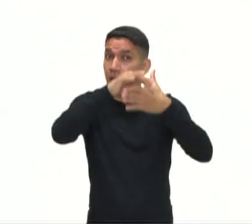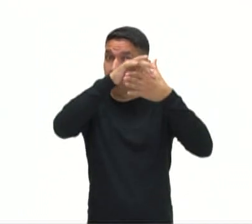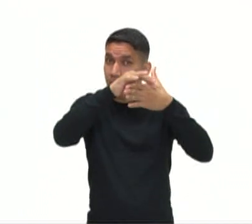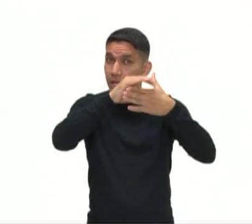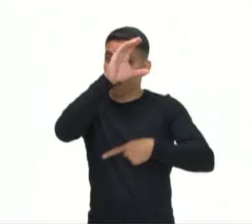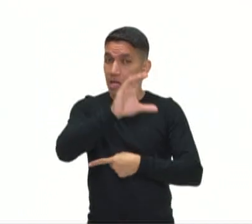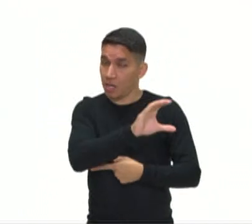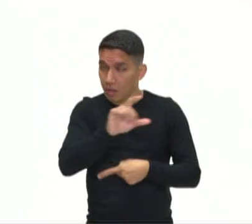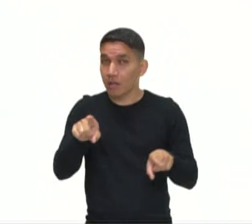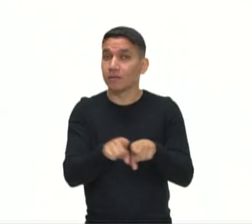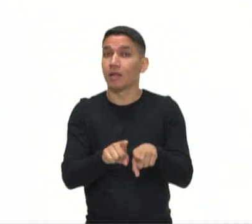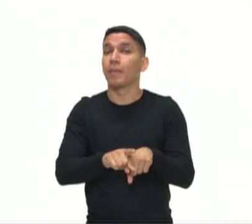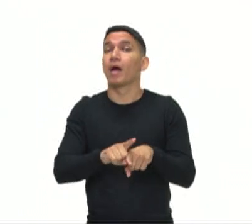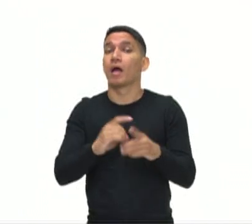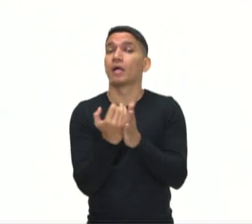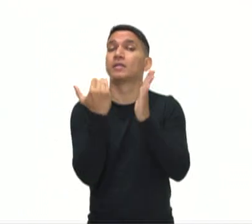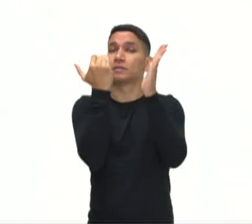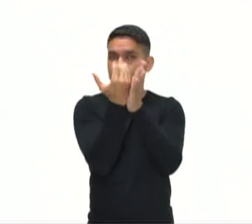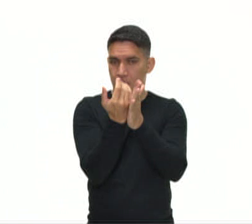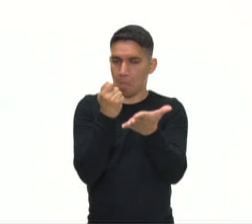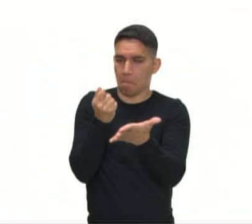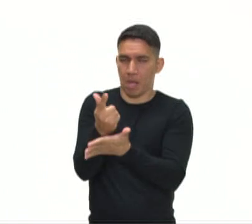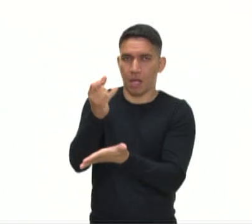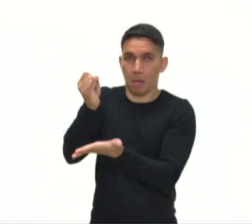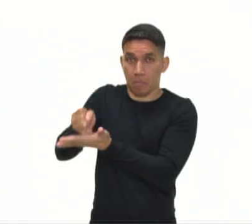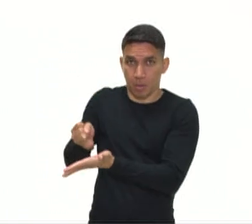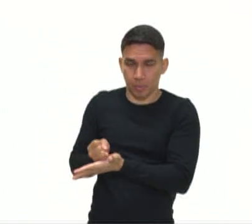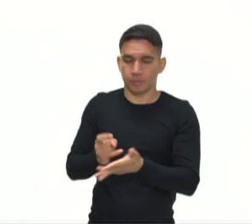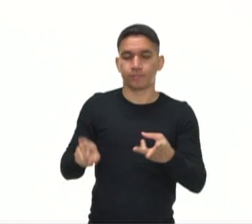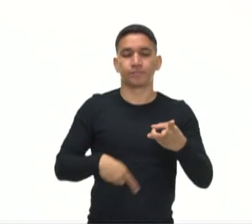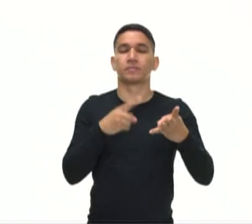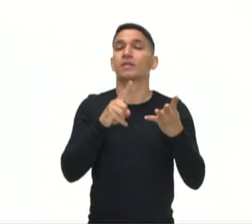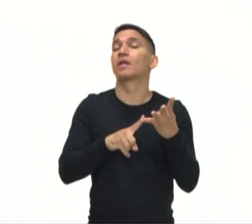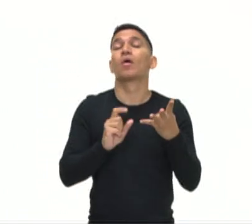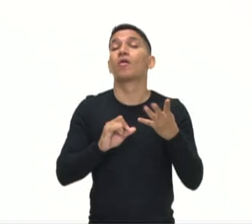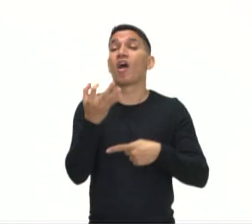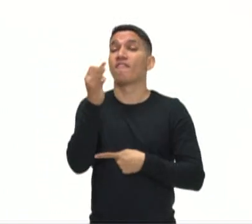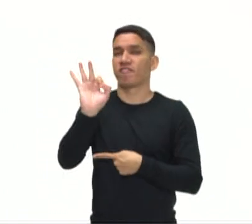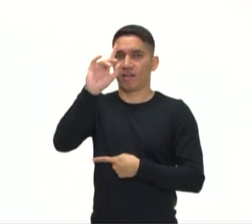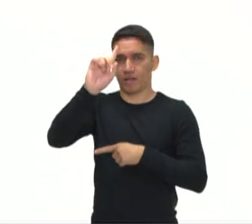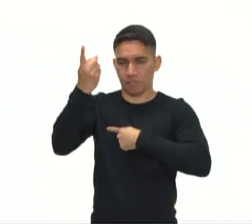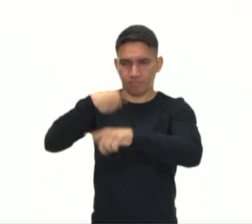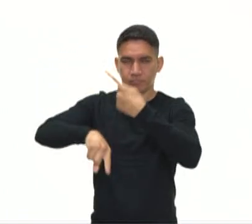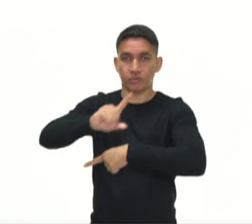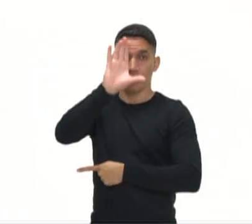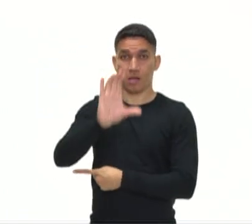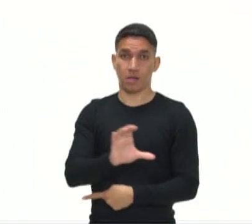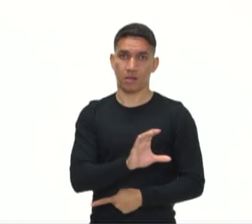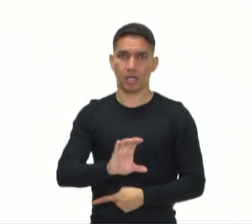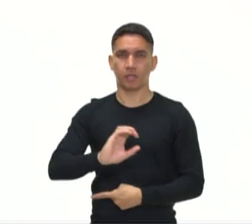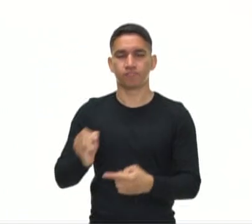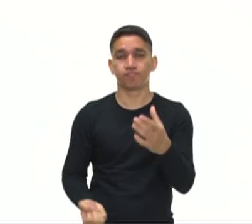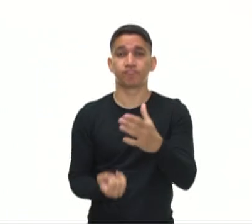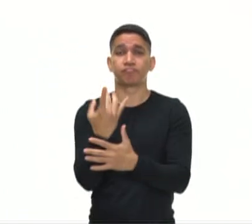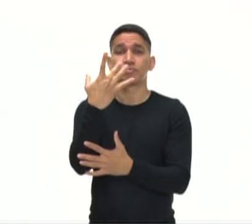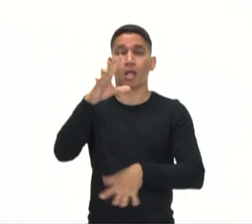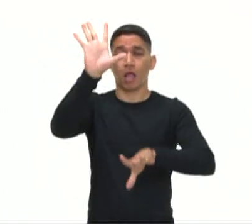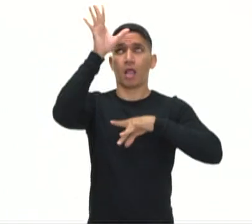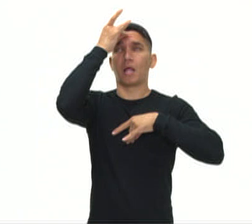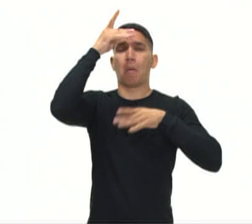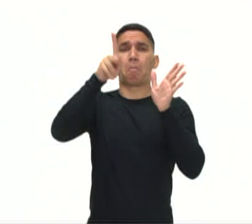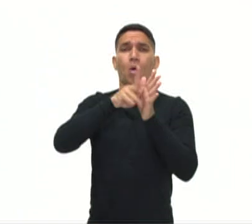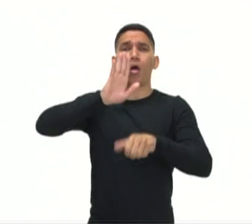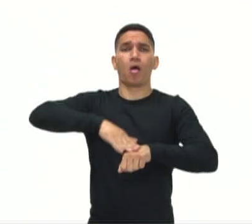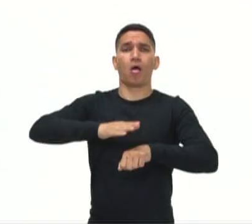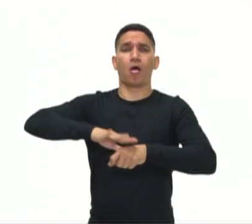de impostos, tornou a França um país católico, criou para si a imagem de um Deus através